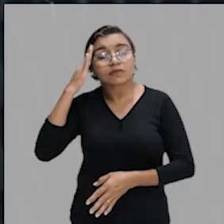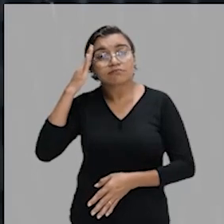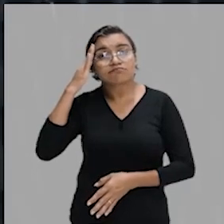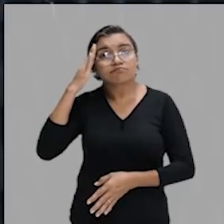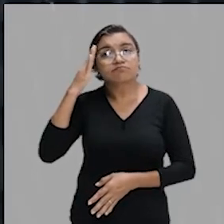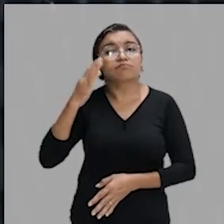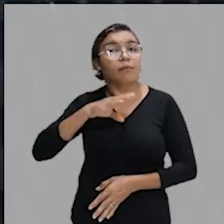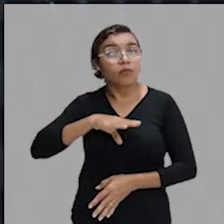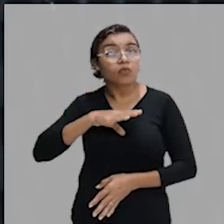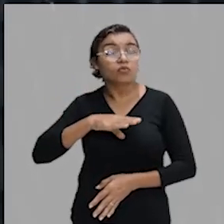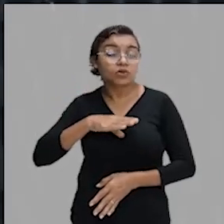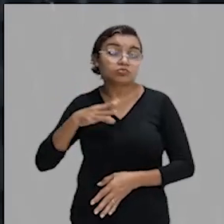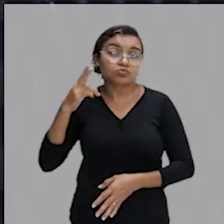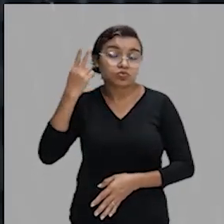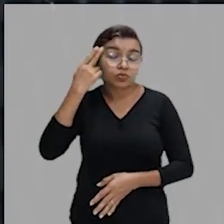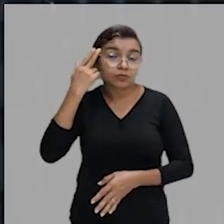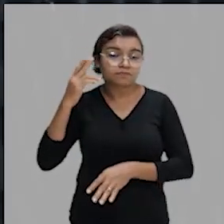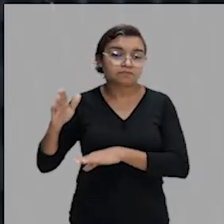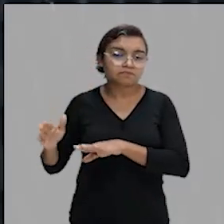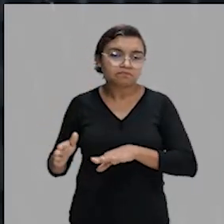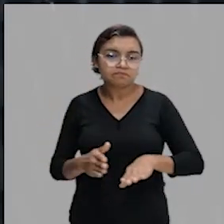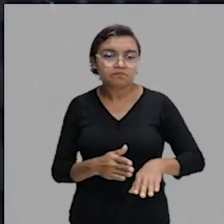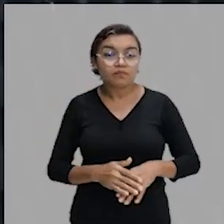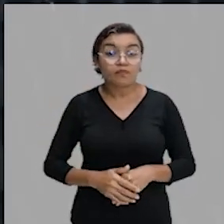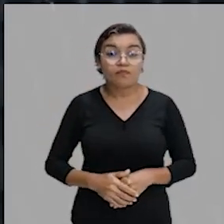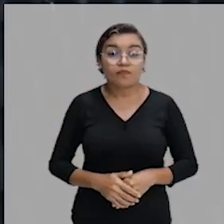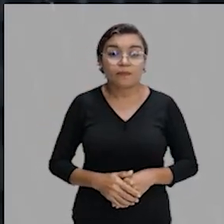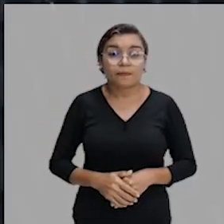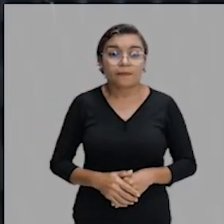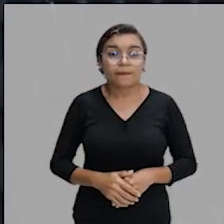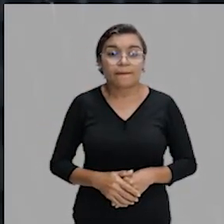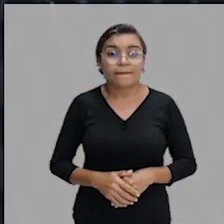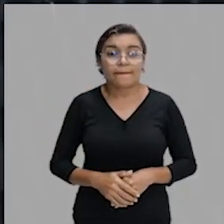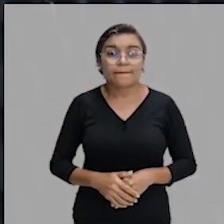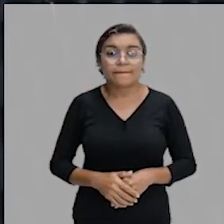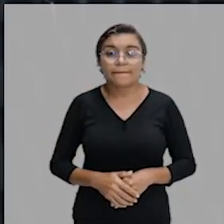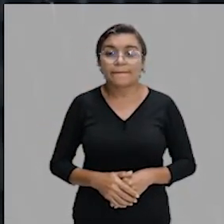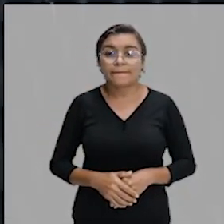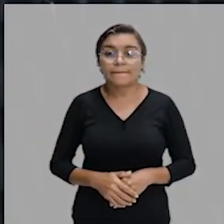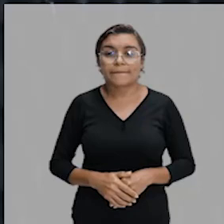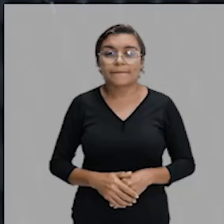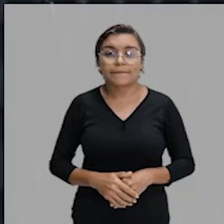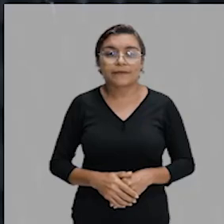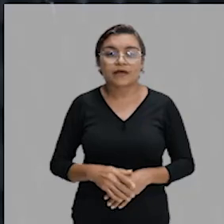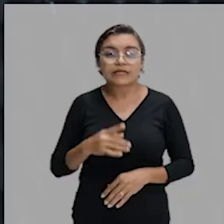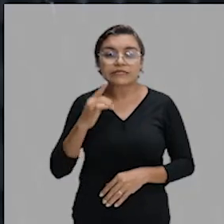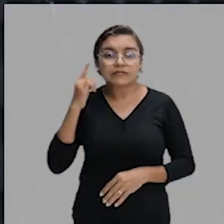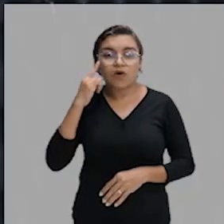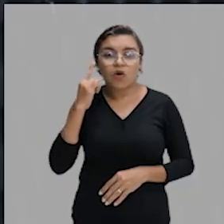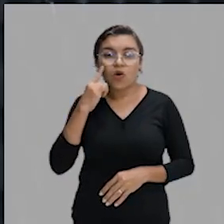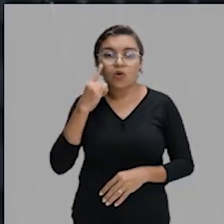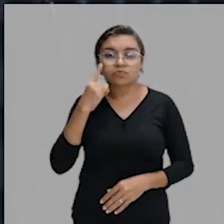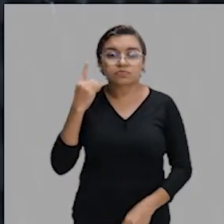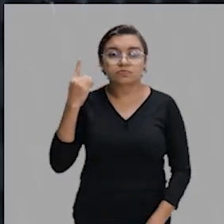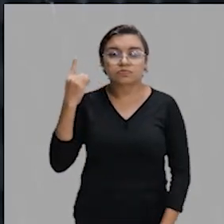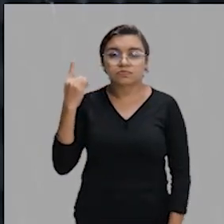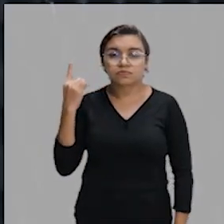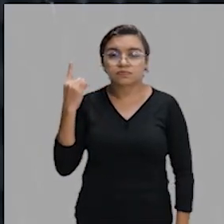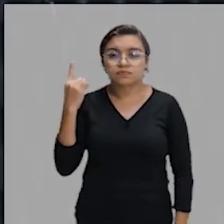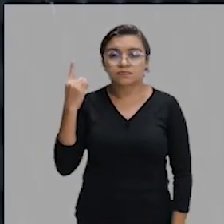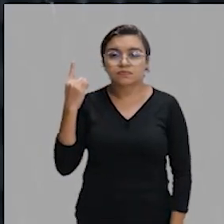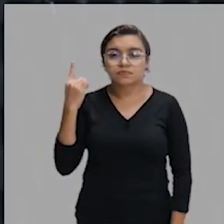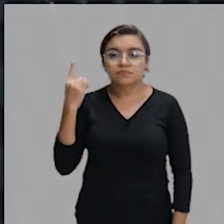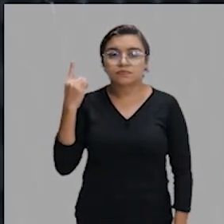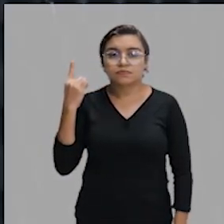Letra D. O tipo de argumento dedutivo faz uso da analogia sem inferência. Olha só, sem inferência não